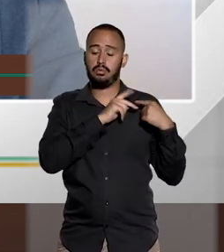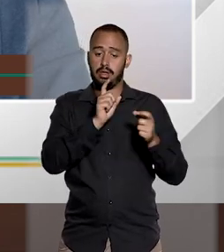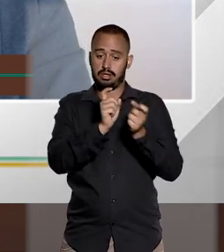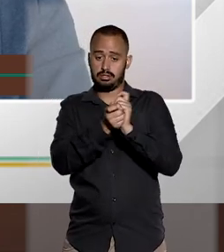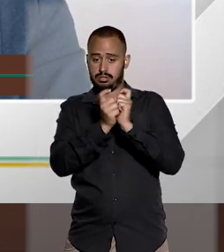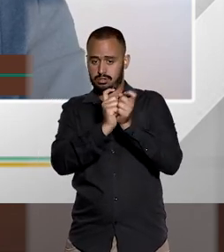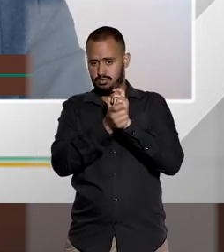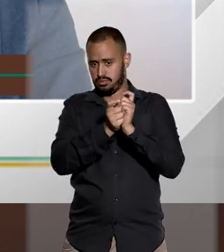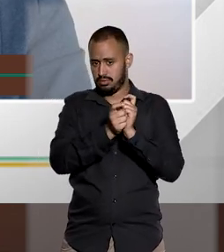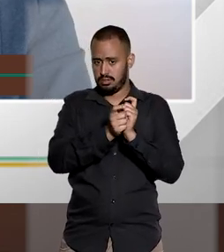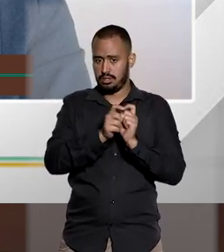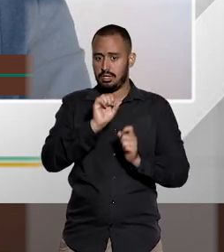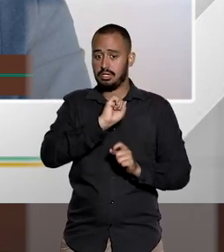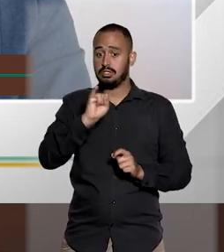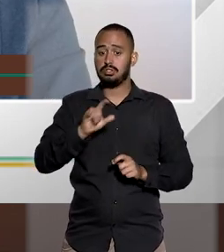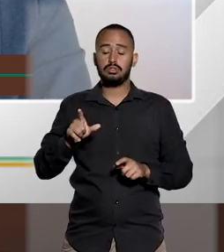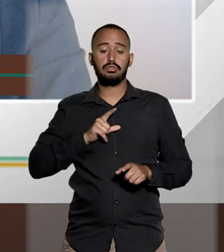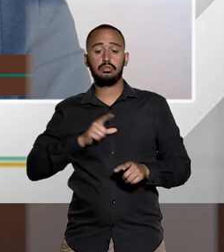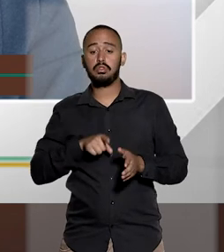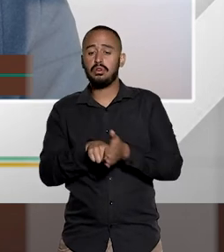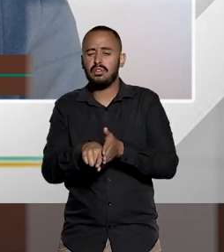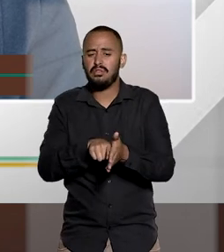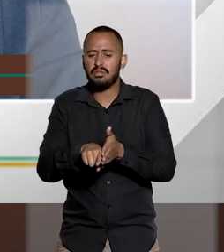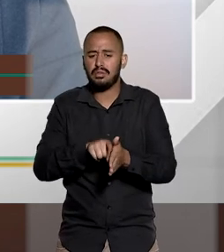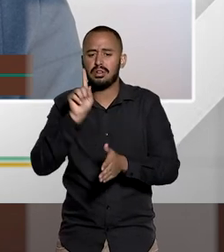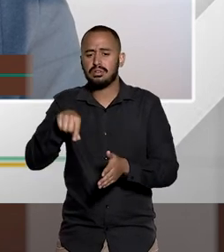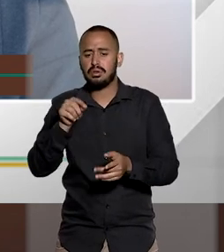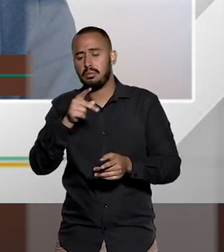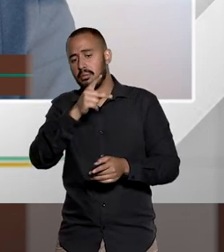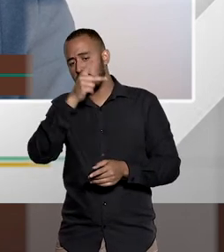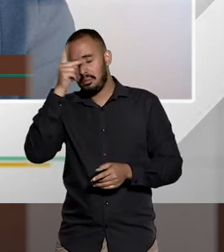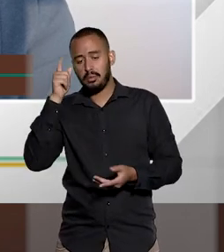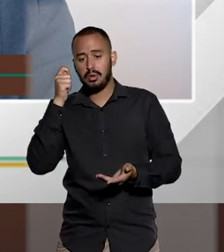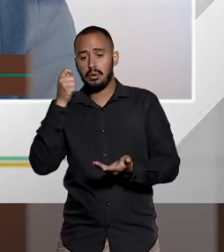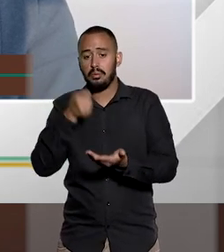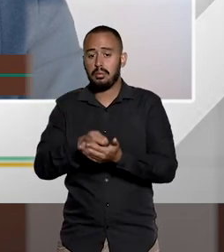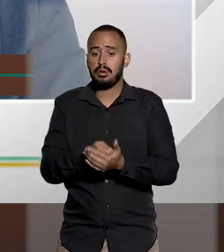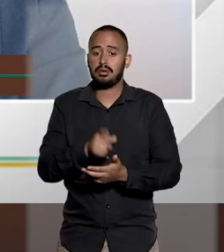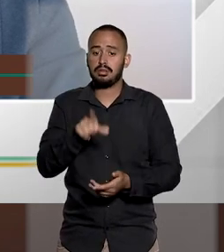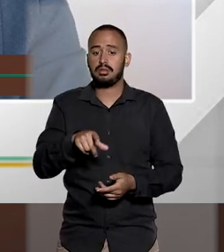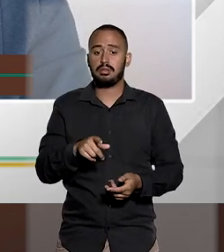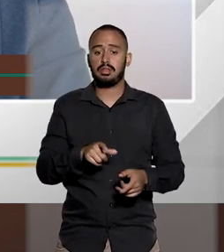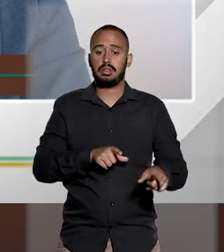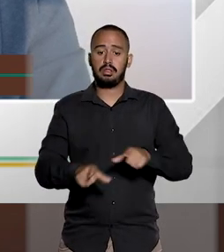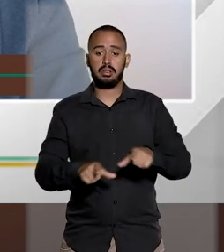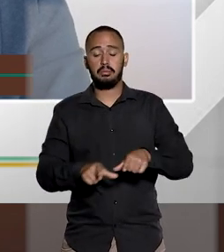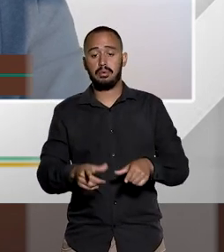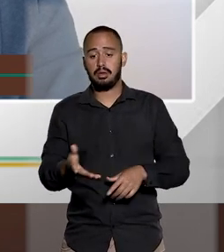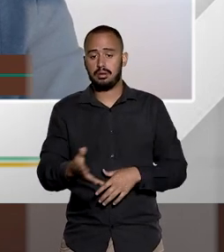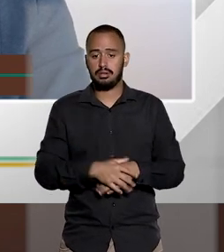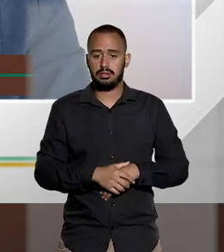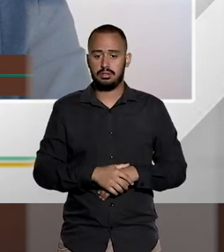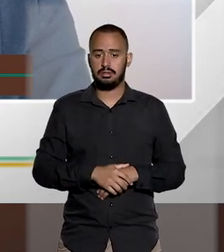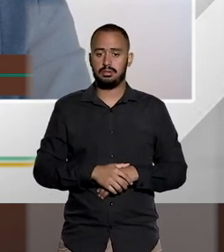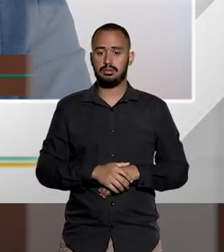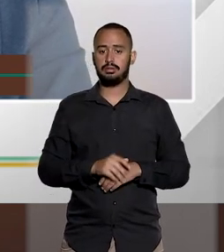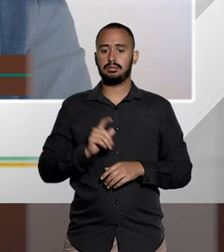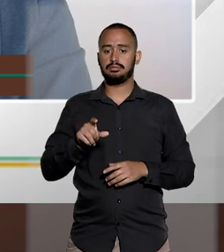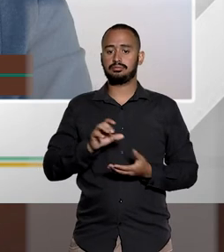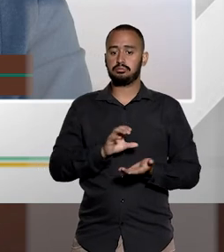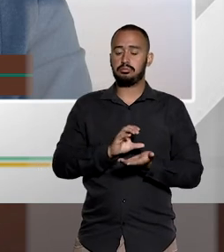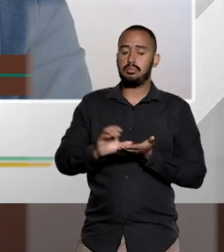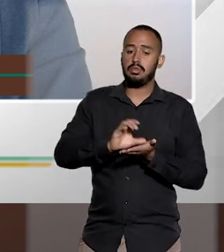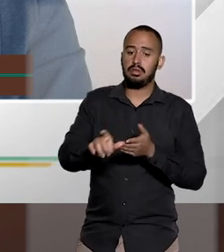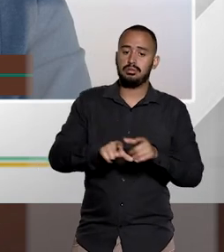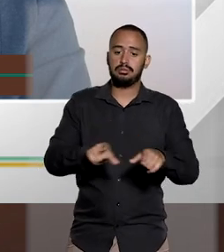ela tiver uma omissão na fiscalização em relação ao pagamento dessas verbas trabalhistas. O que acaba sendo lamentável, né?